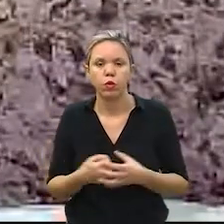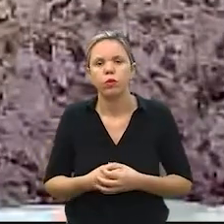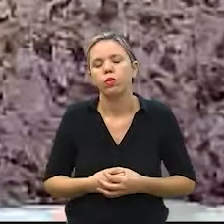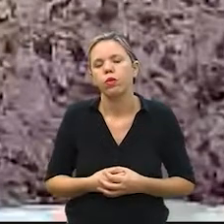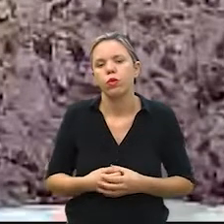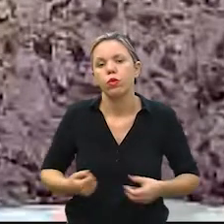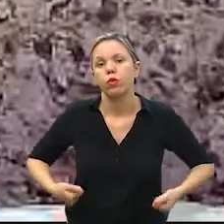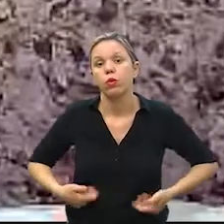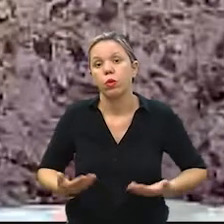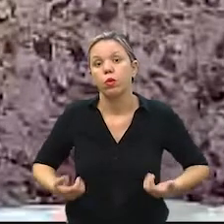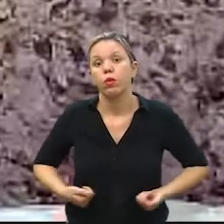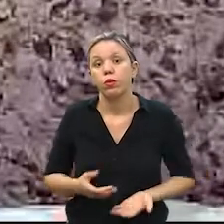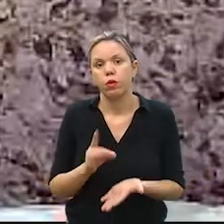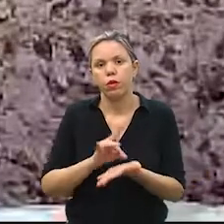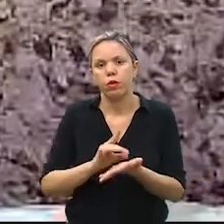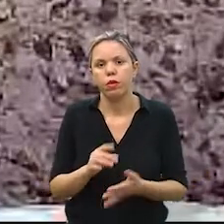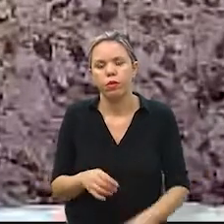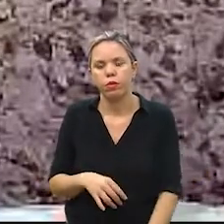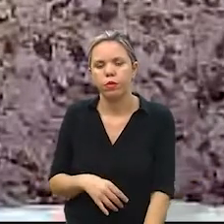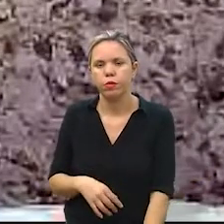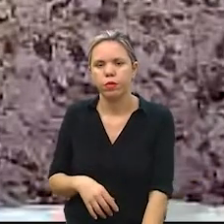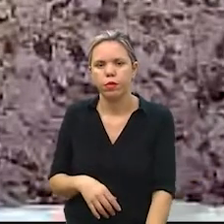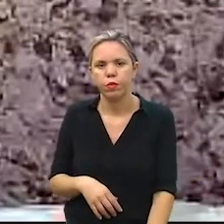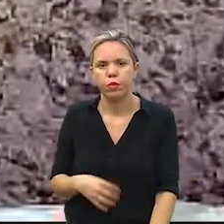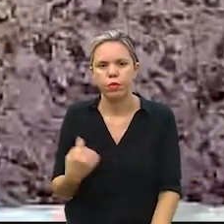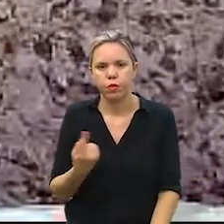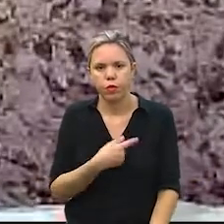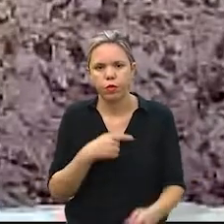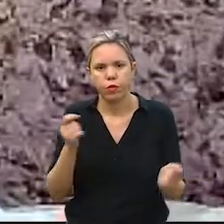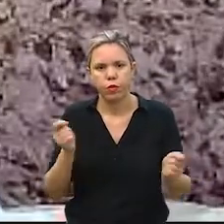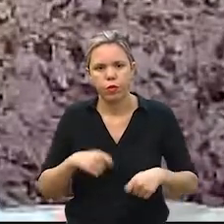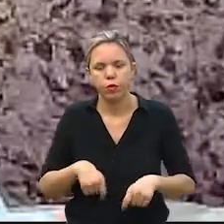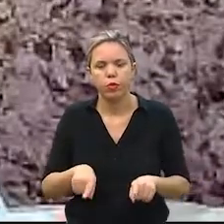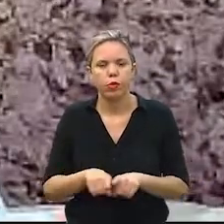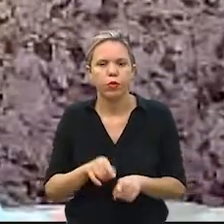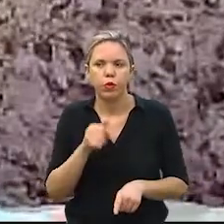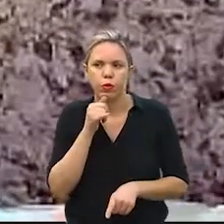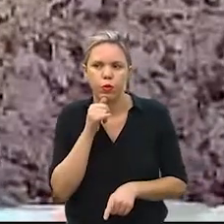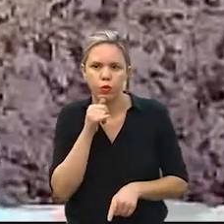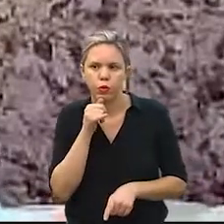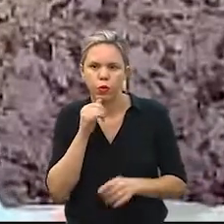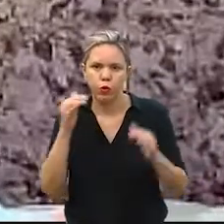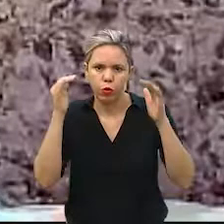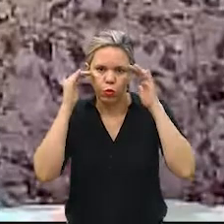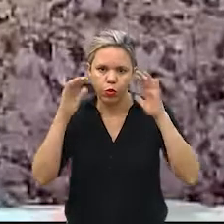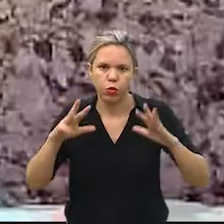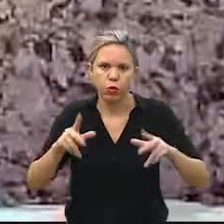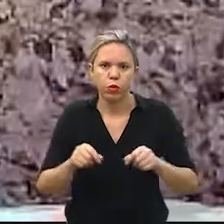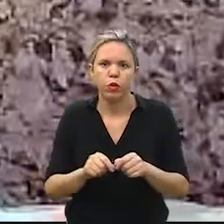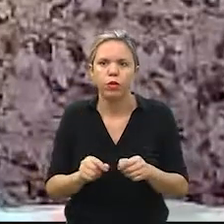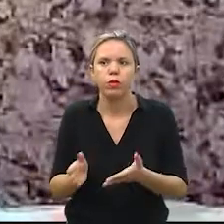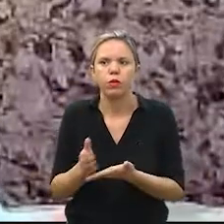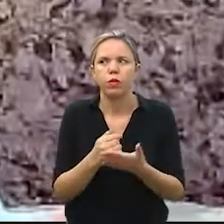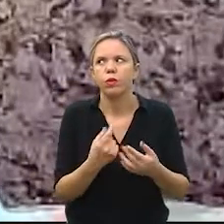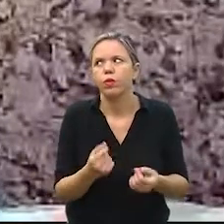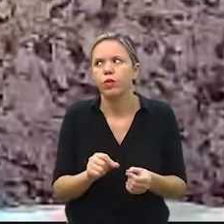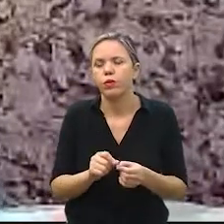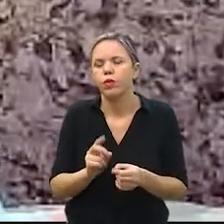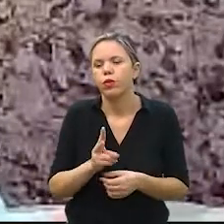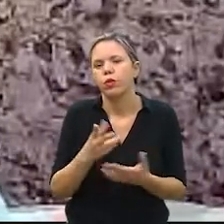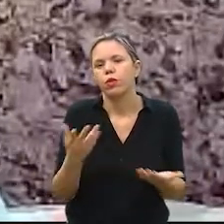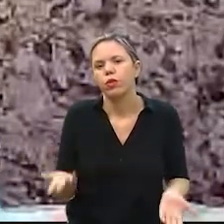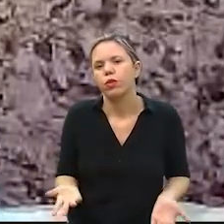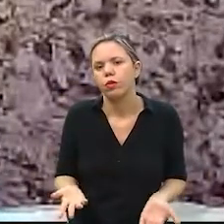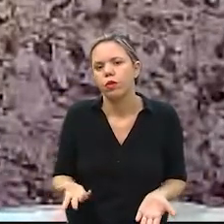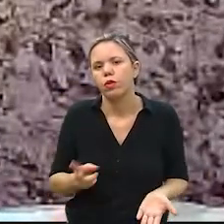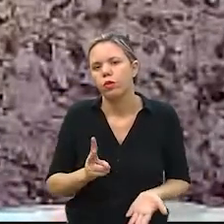com o gasto efetivo, né? Com a nossa capacidade de cumprir tudo isso. Será que a arrecadação vai continuar